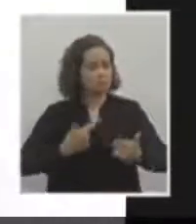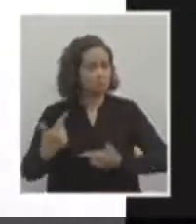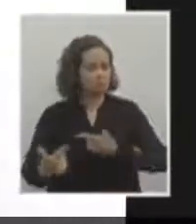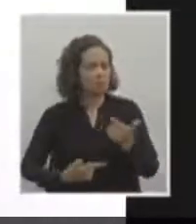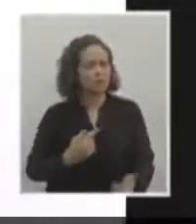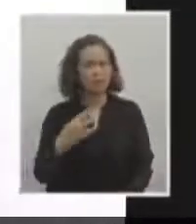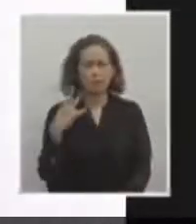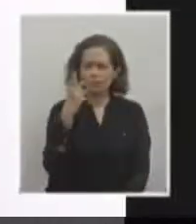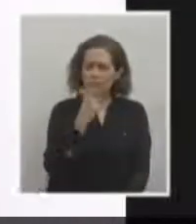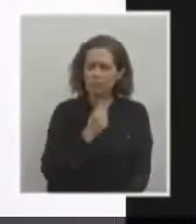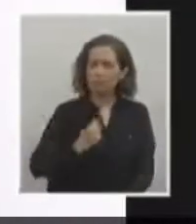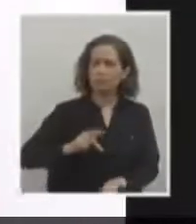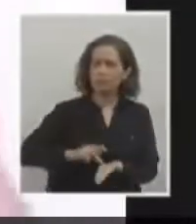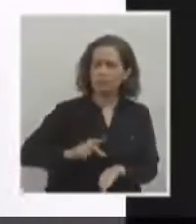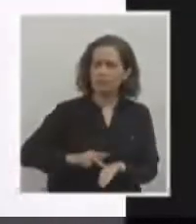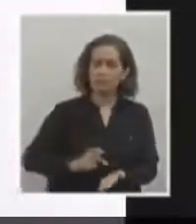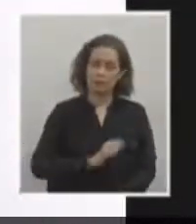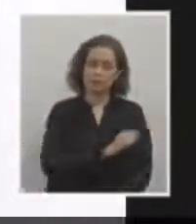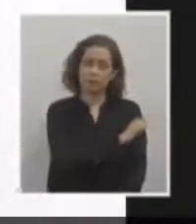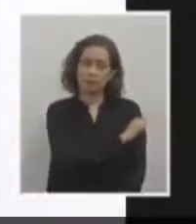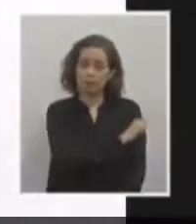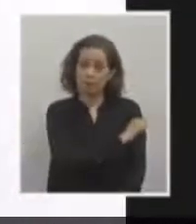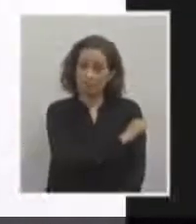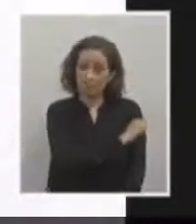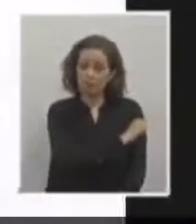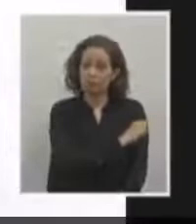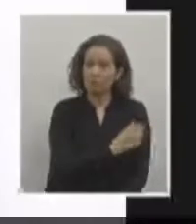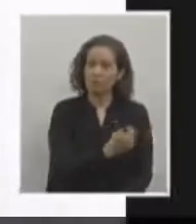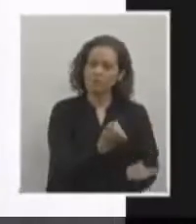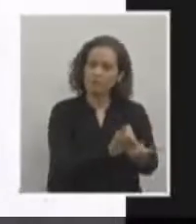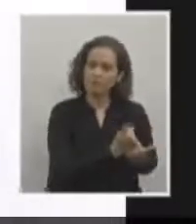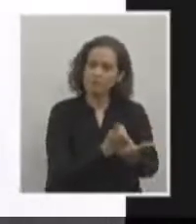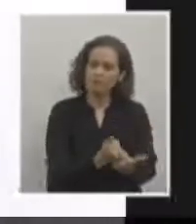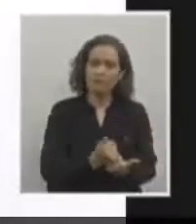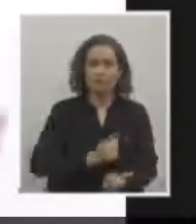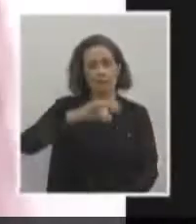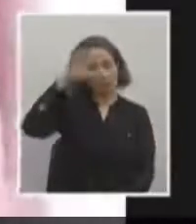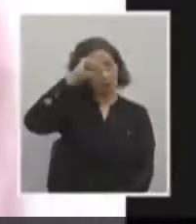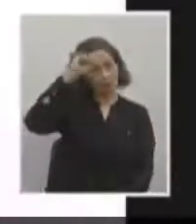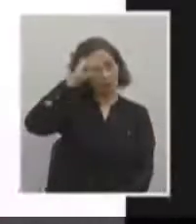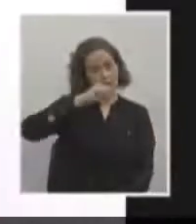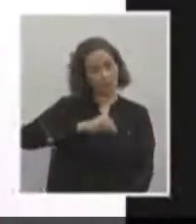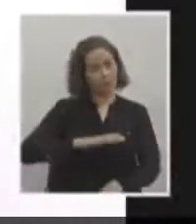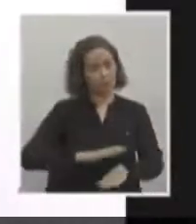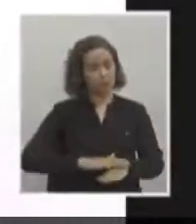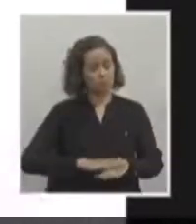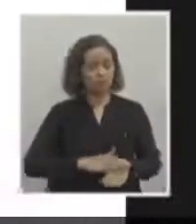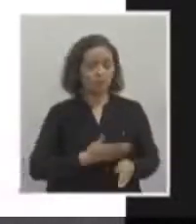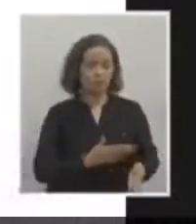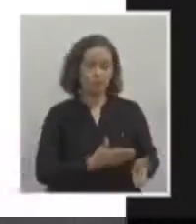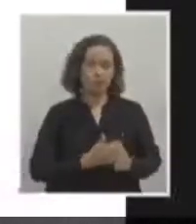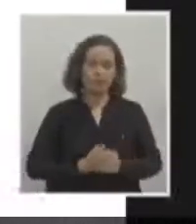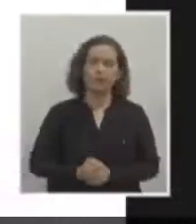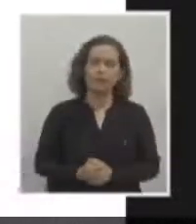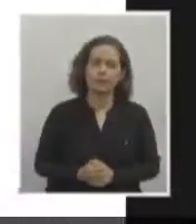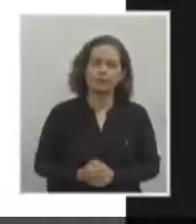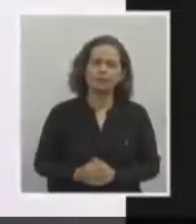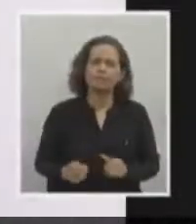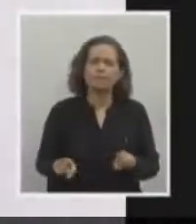que aquele aluno tenha um conhecimento, consiga absorver da forma dele aquela situação. Então, o que